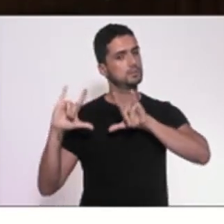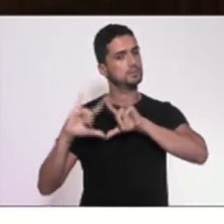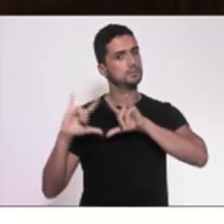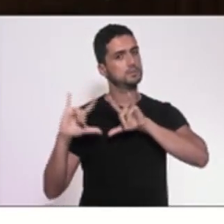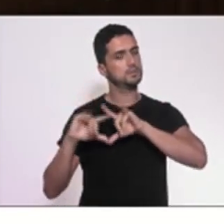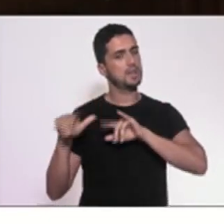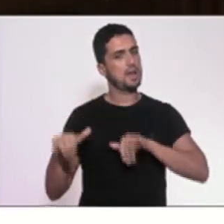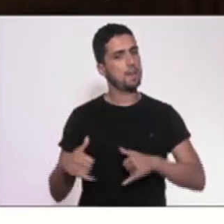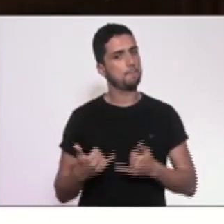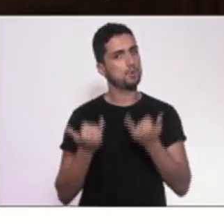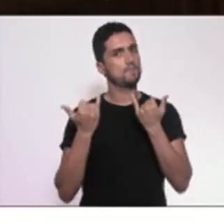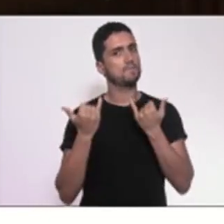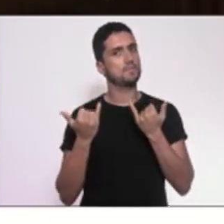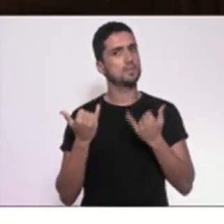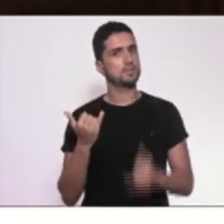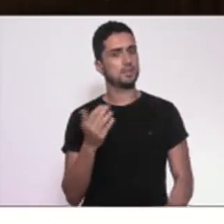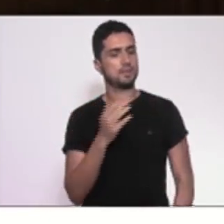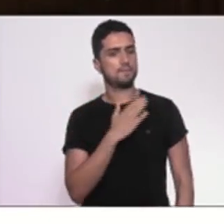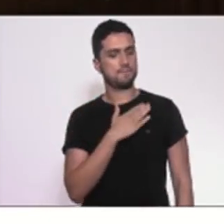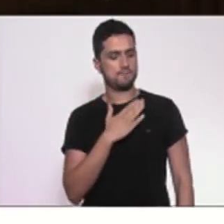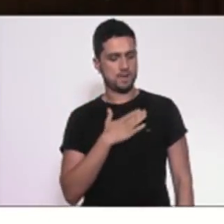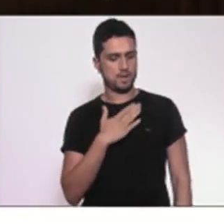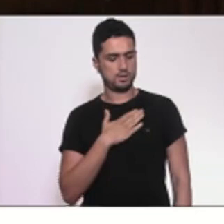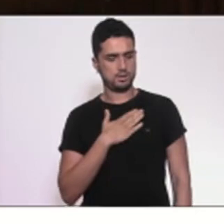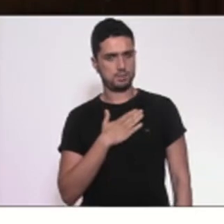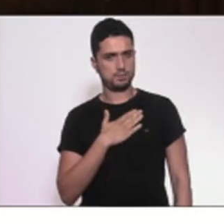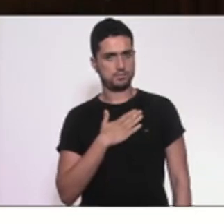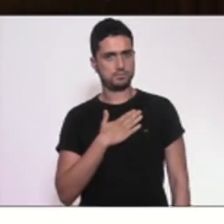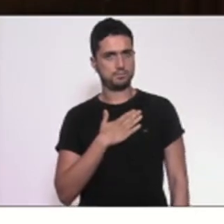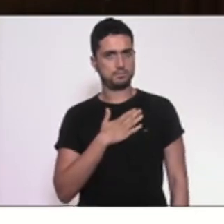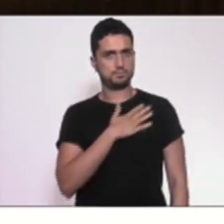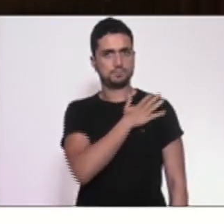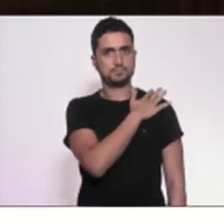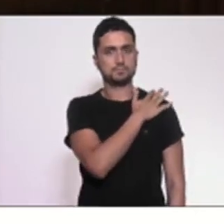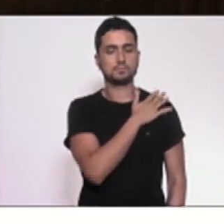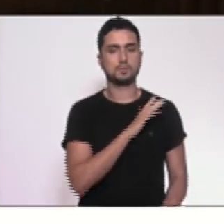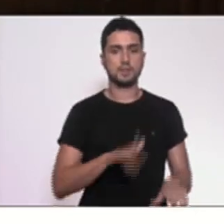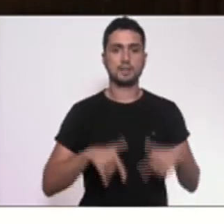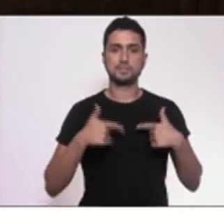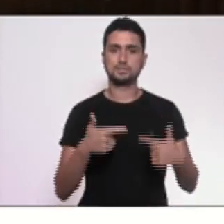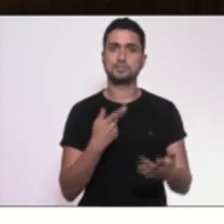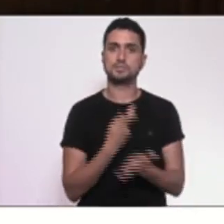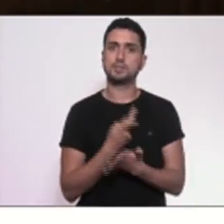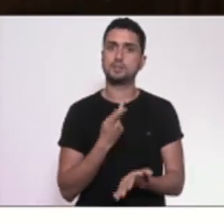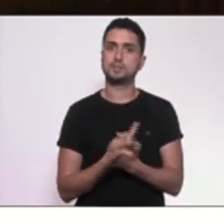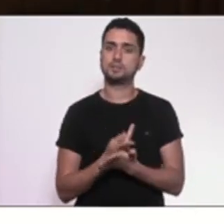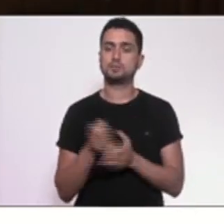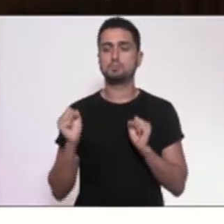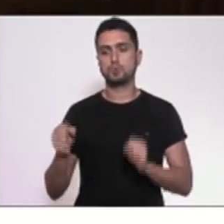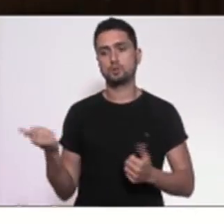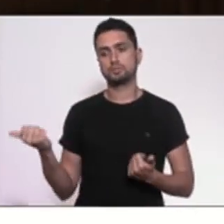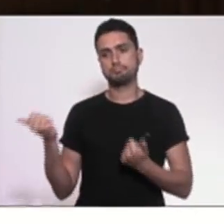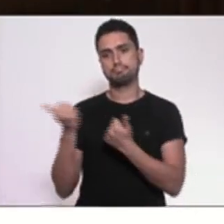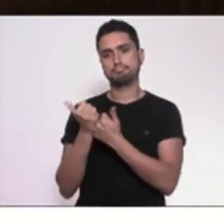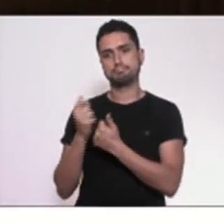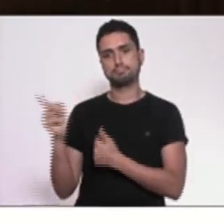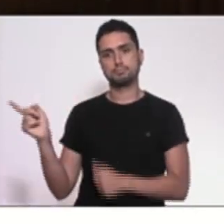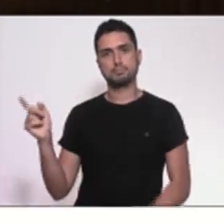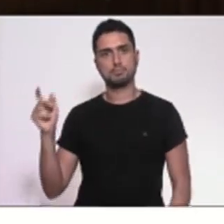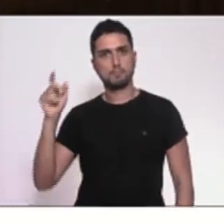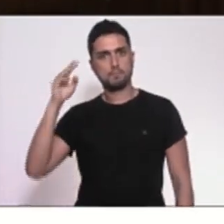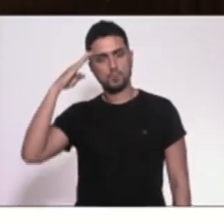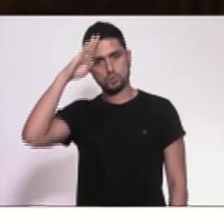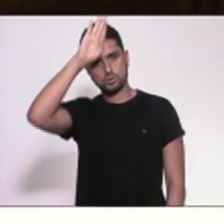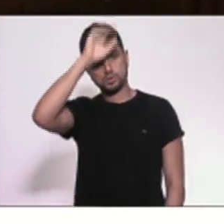se aproveitam da farda para agir ilegalmente de que podem contar com Bolsonaro. O presidente deveria fazer o contrário, porque cada vez que ele